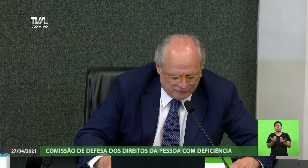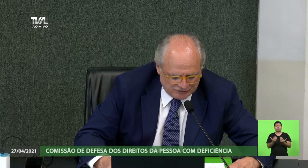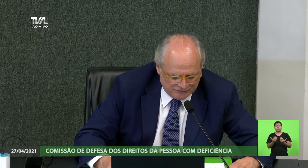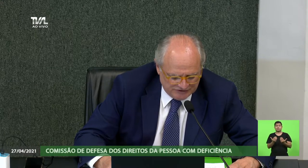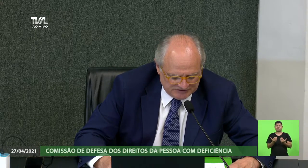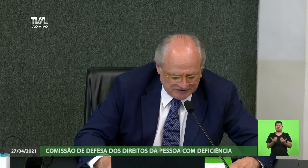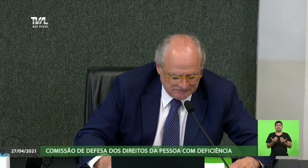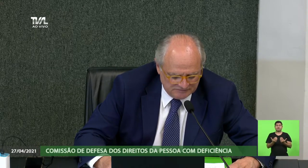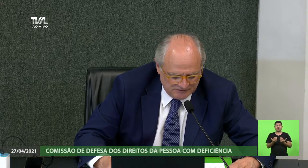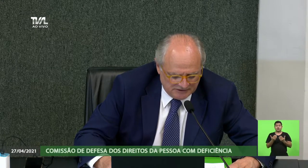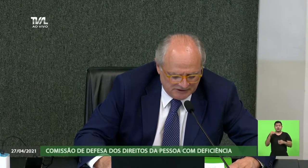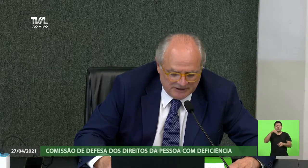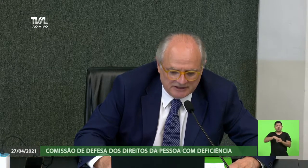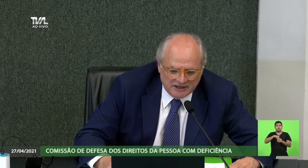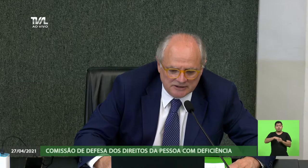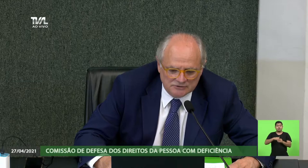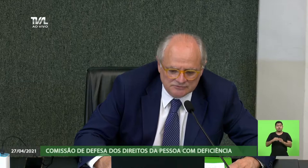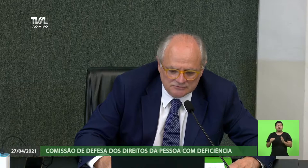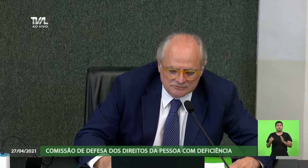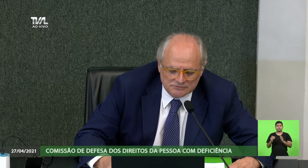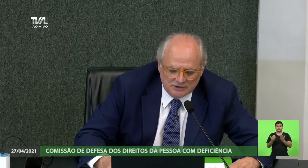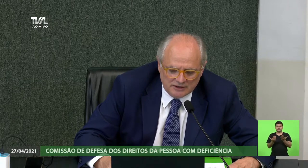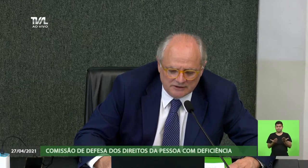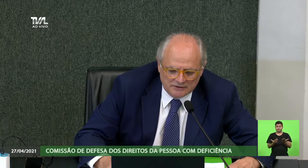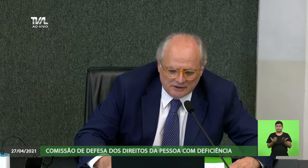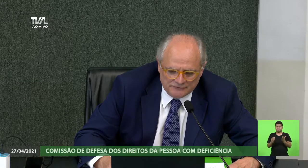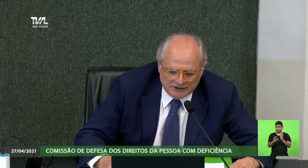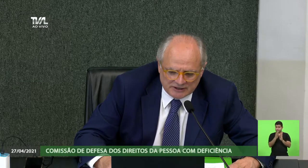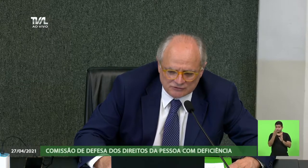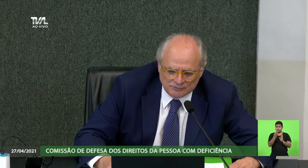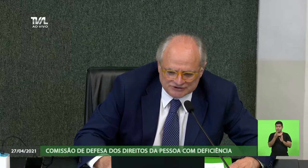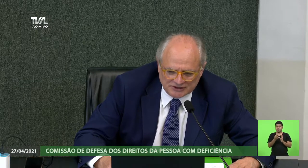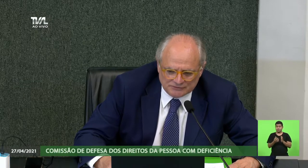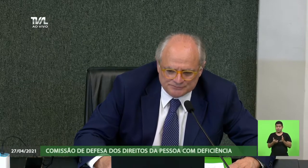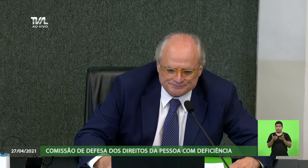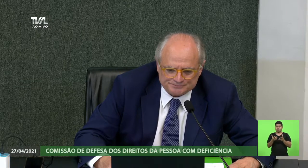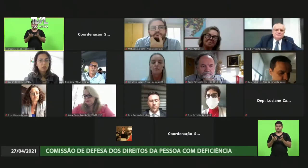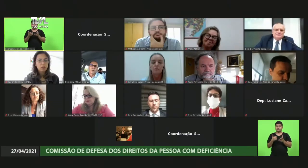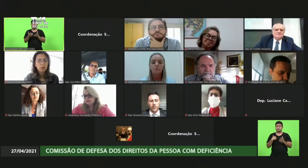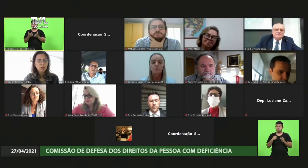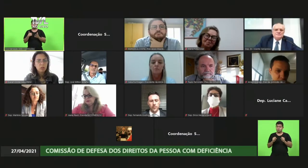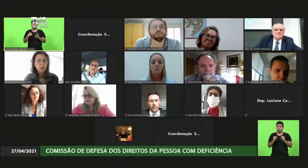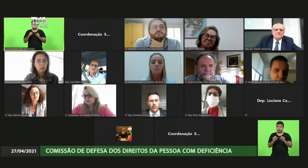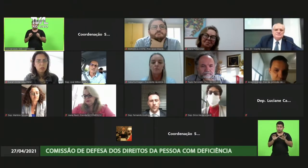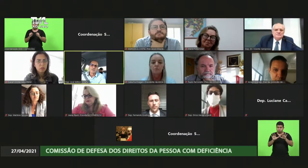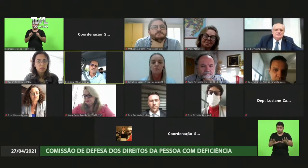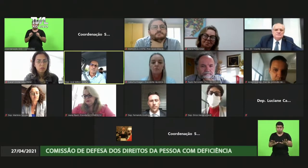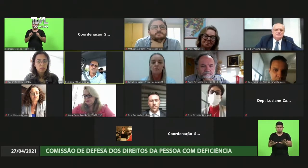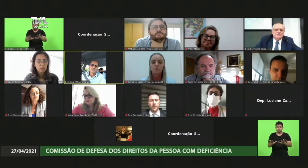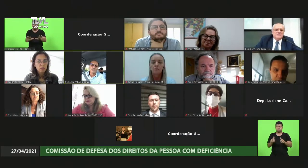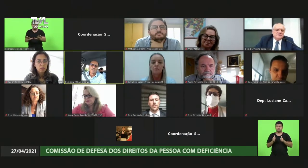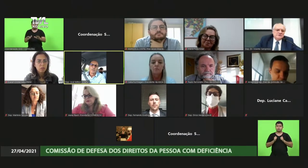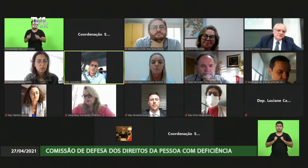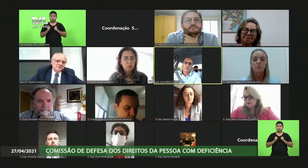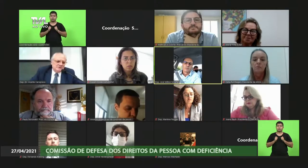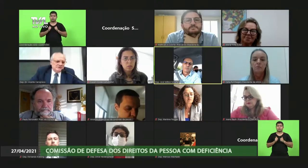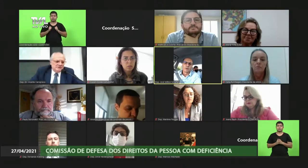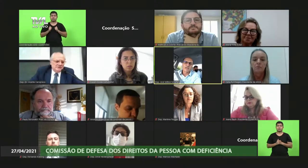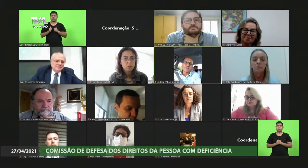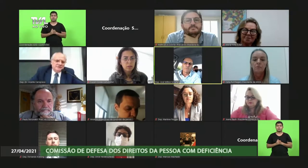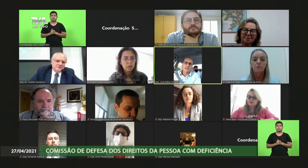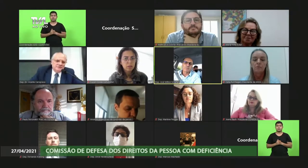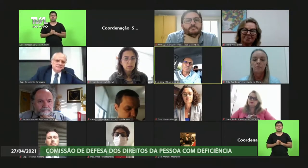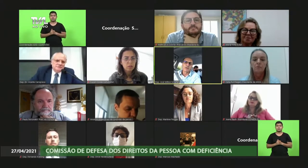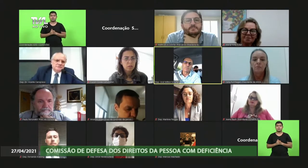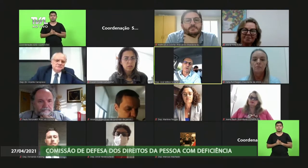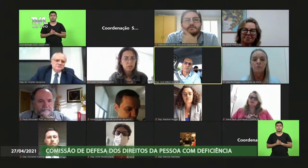do parecer do voto vista, queiram ficar como estão. Presidente, não